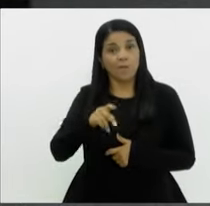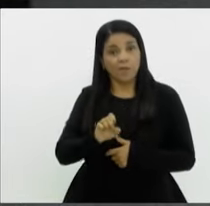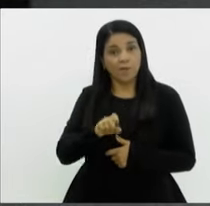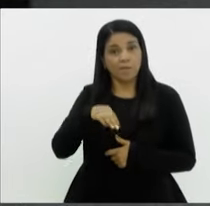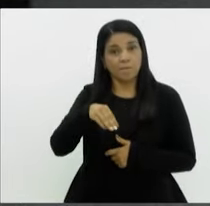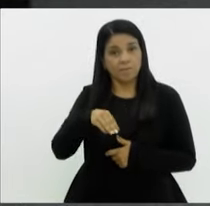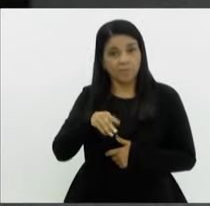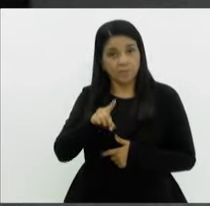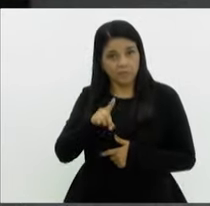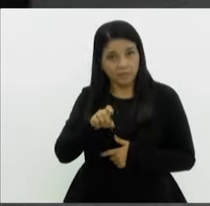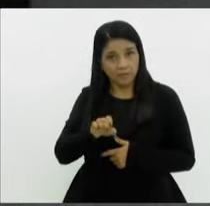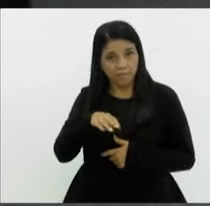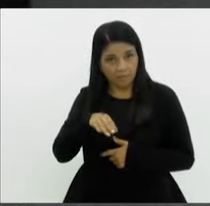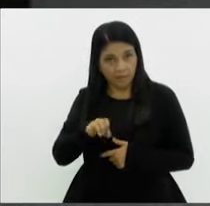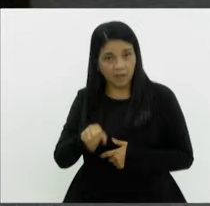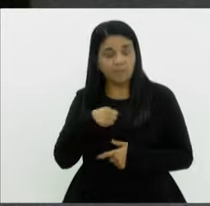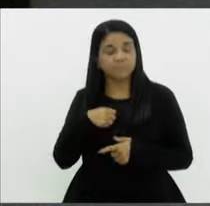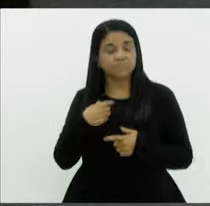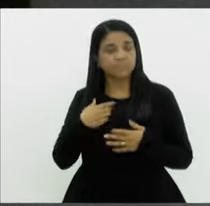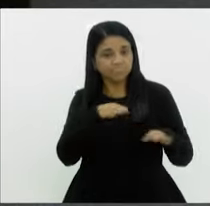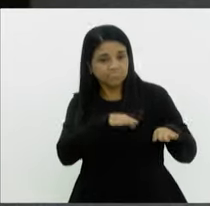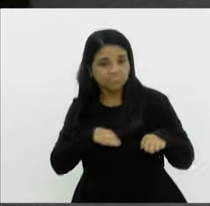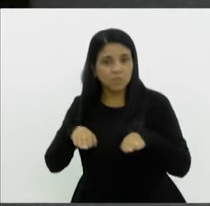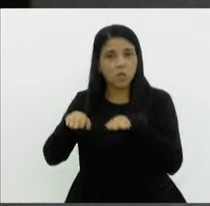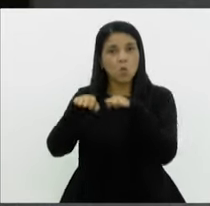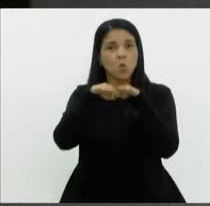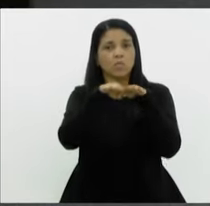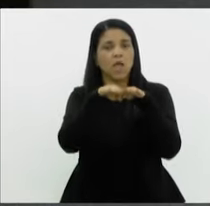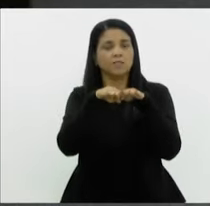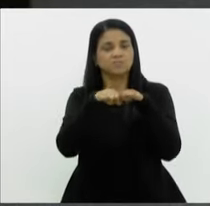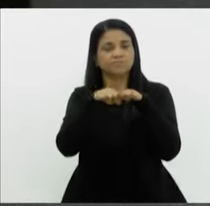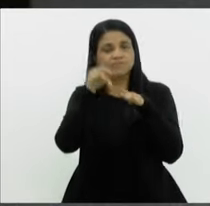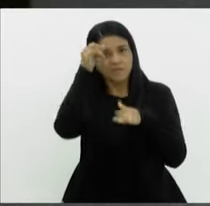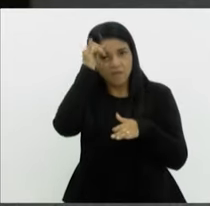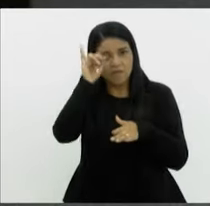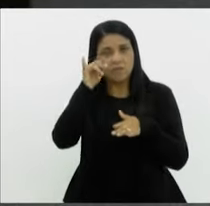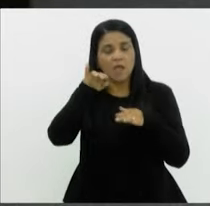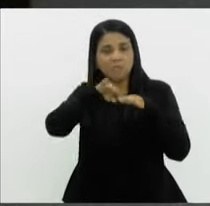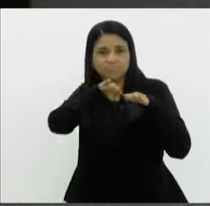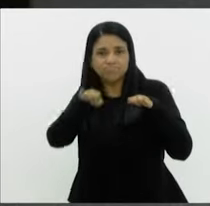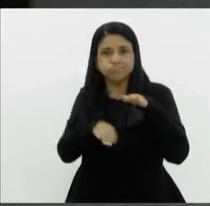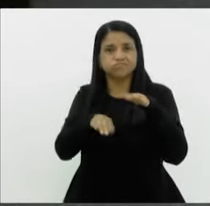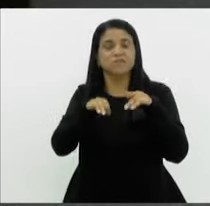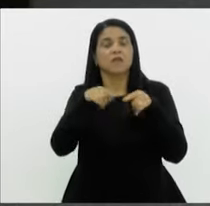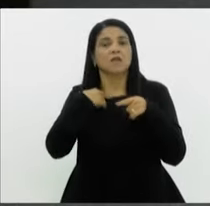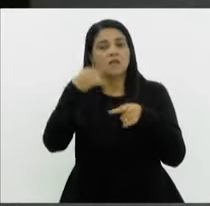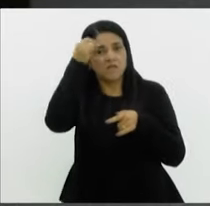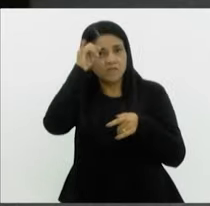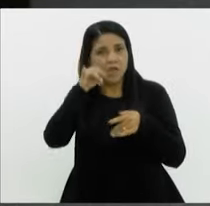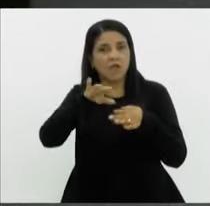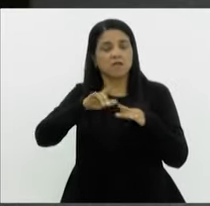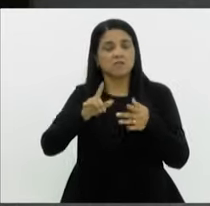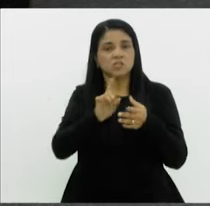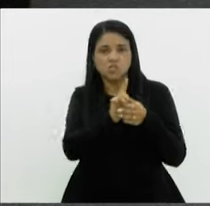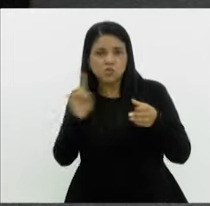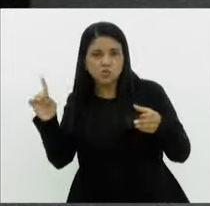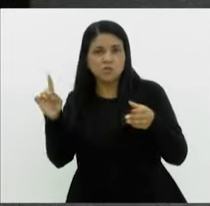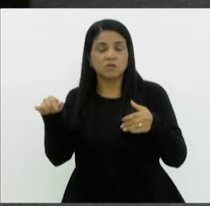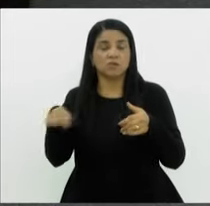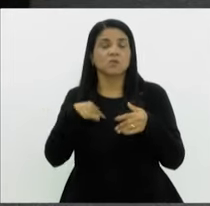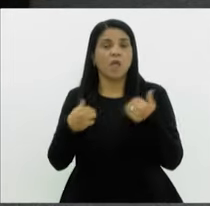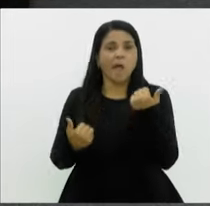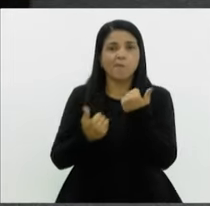forma, combater a desigualdade, a exclusão, e apoiar o estudante, apoiar a família e